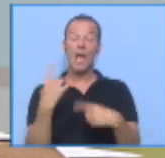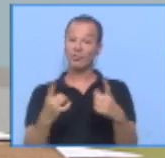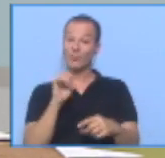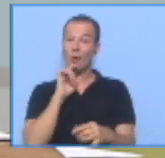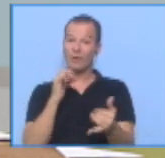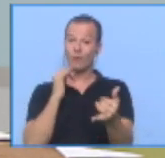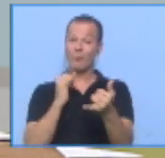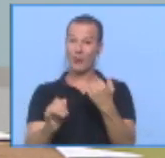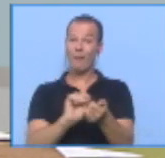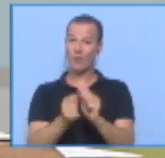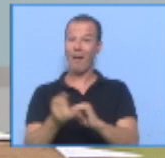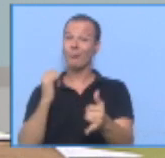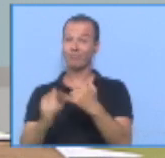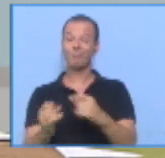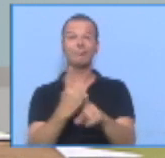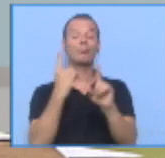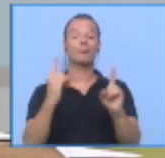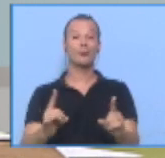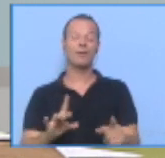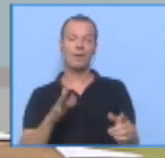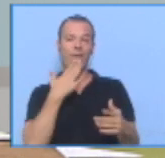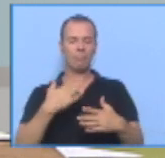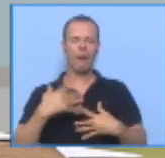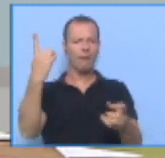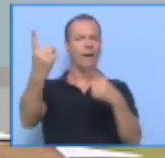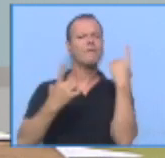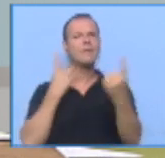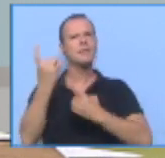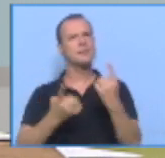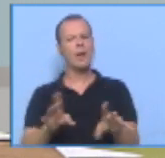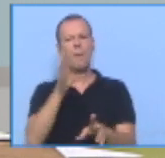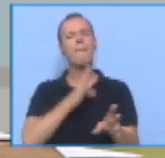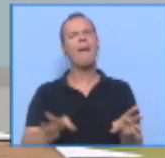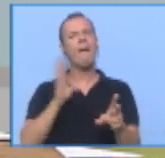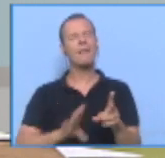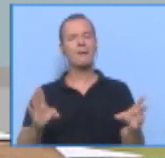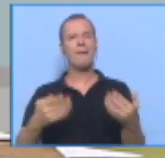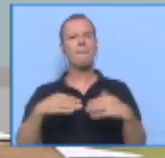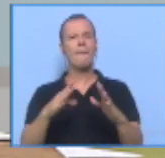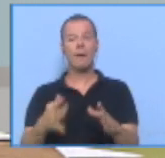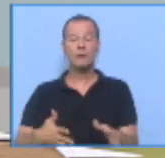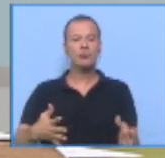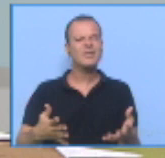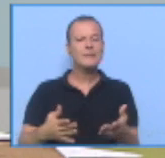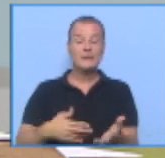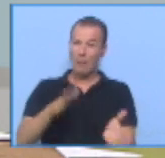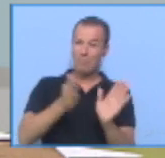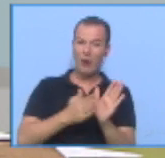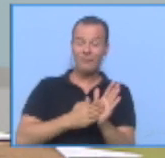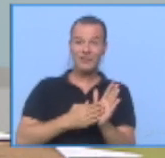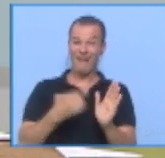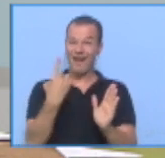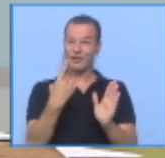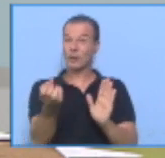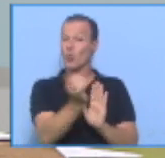perigosas porque começam a entrar na corrente, na reflexão, nas práticas, sem estar o suficientemente fundamentado. Não é? É bom que